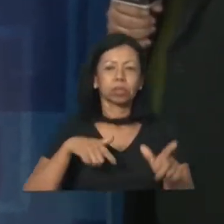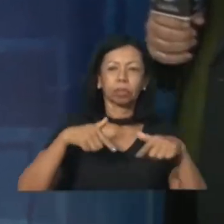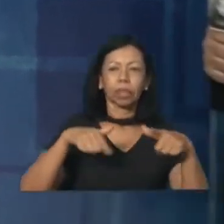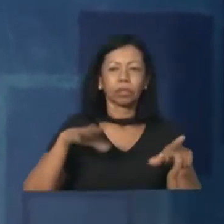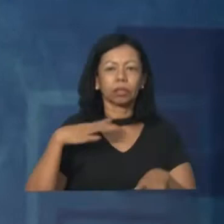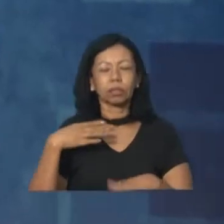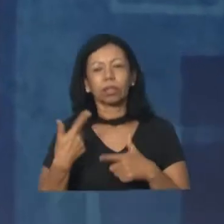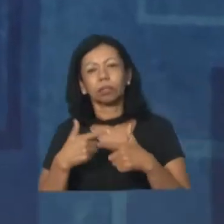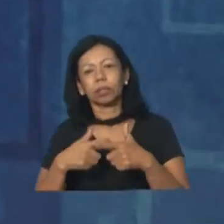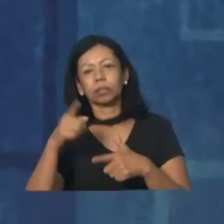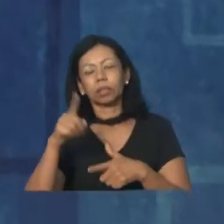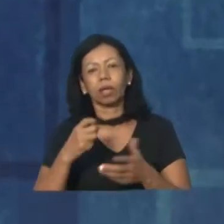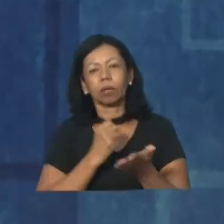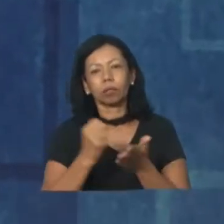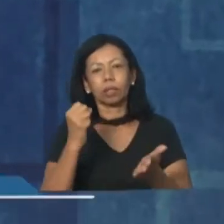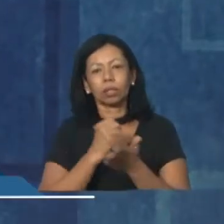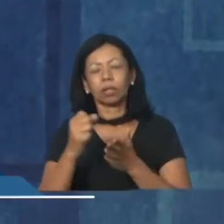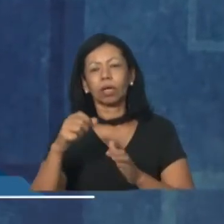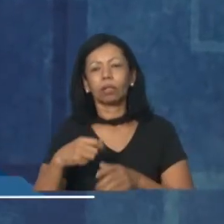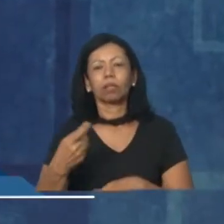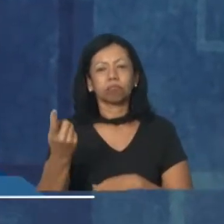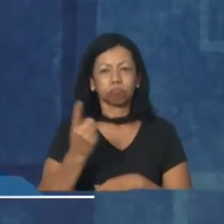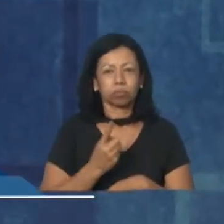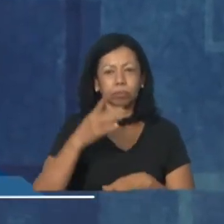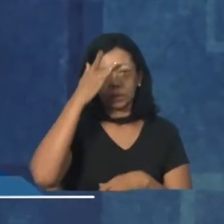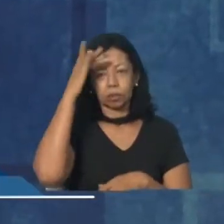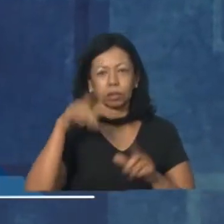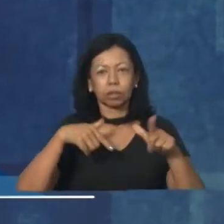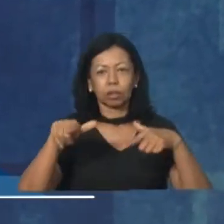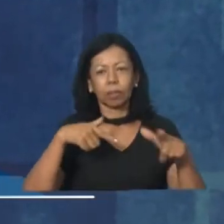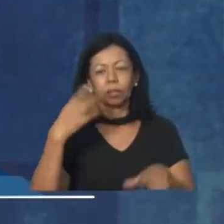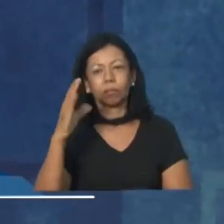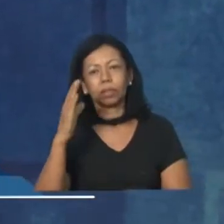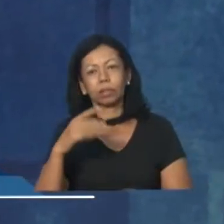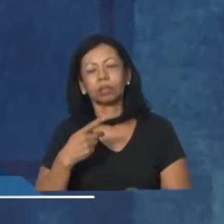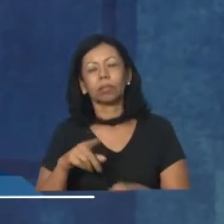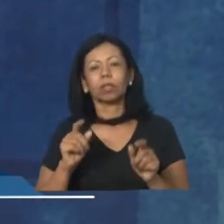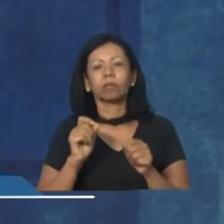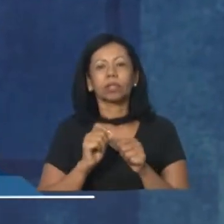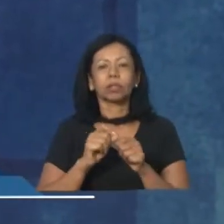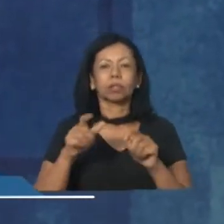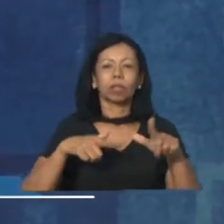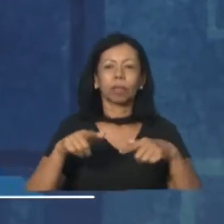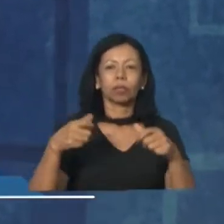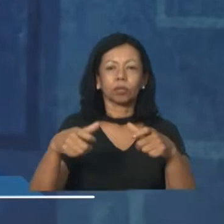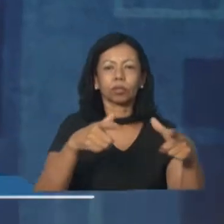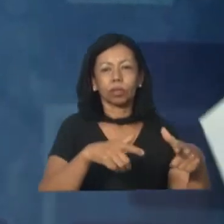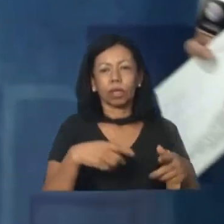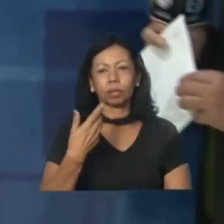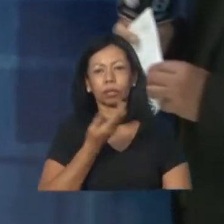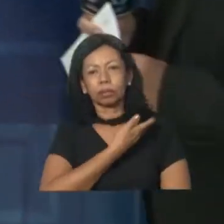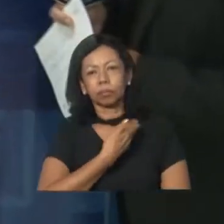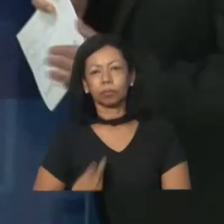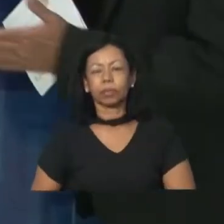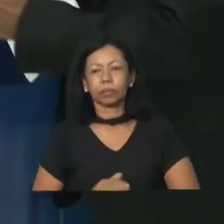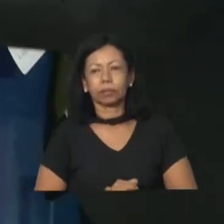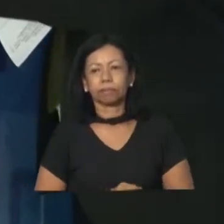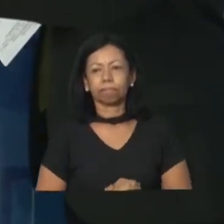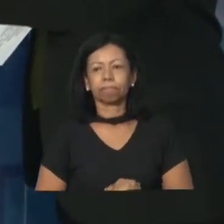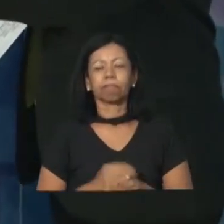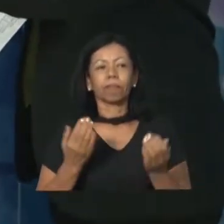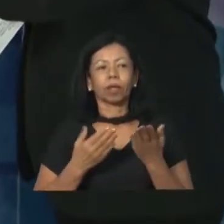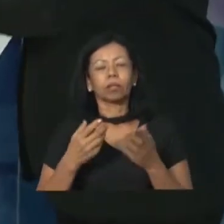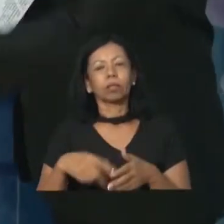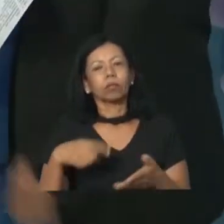até porque será contratada mão de obra cubatense para poder fazer esse trabalho nos próprios públicos. E agora eu sei que o senhor tem um compromisso, o